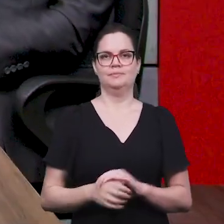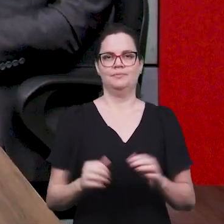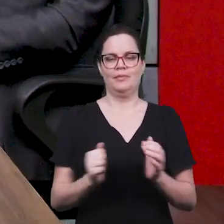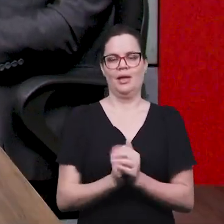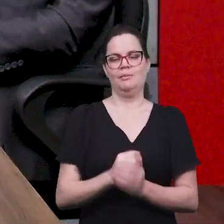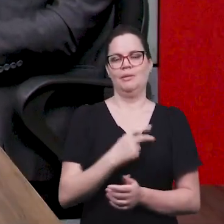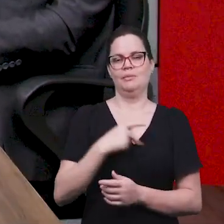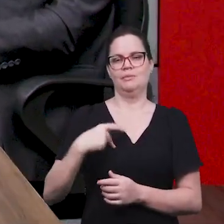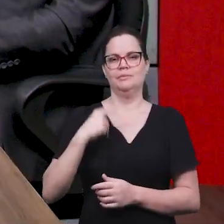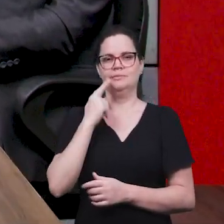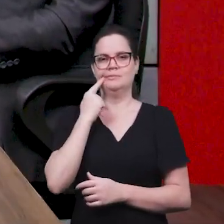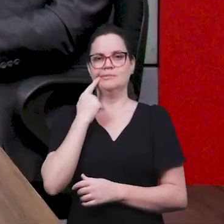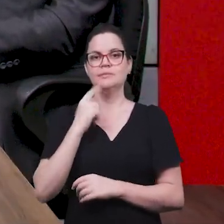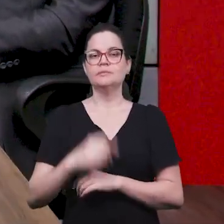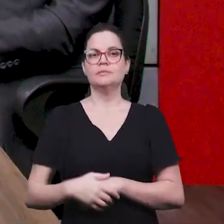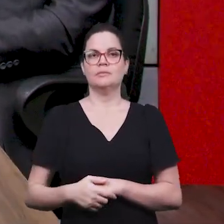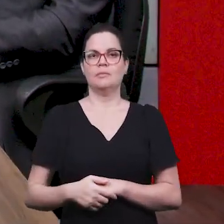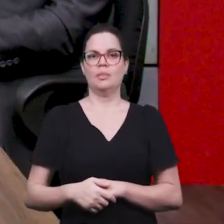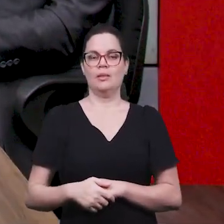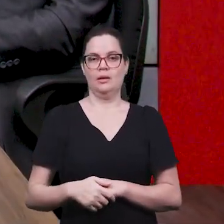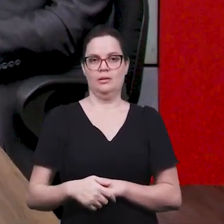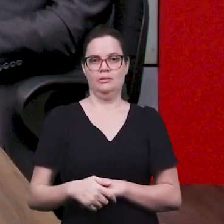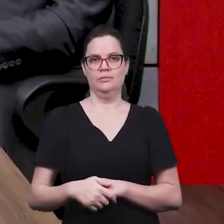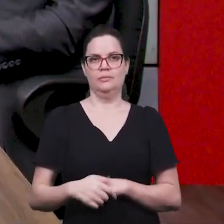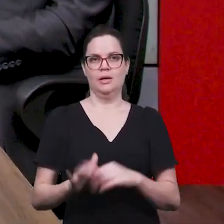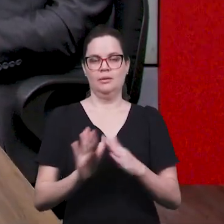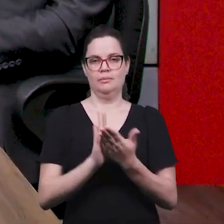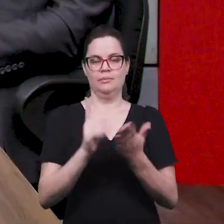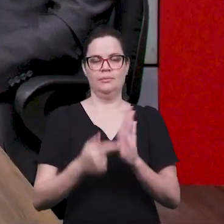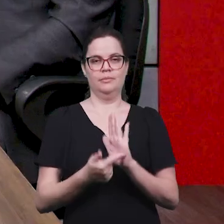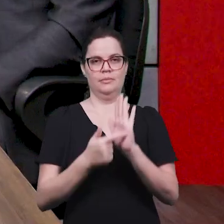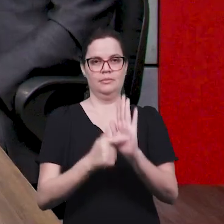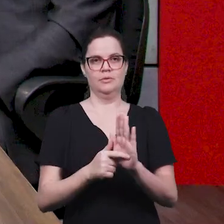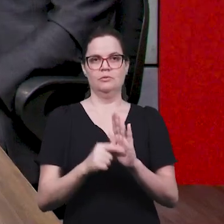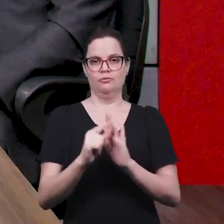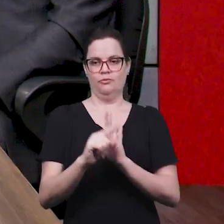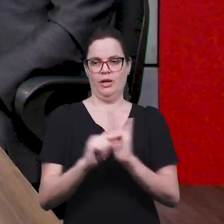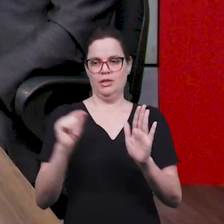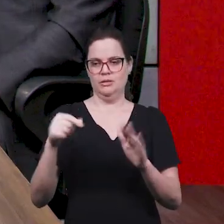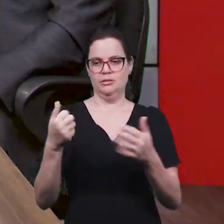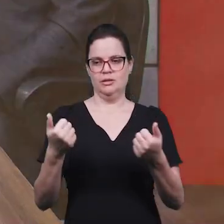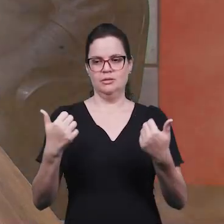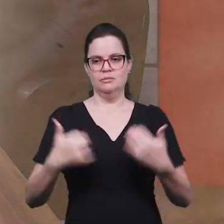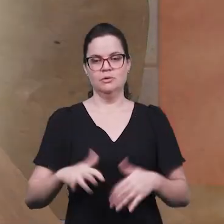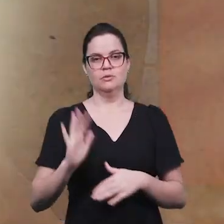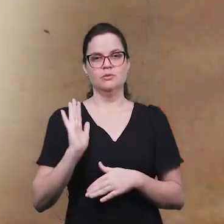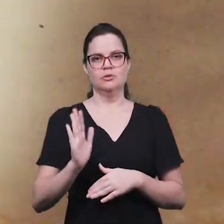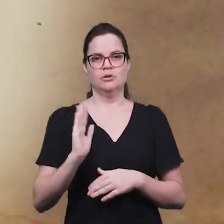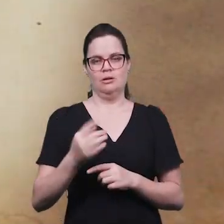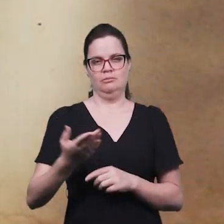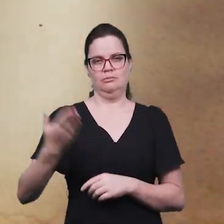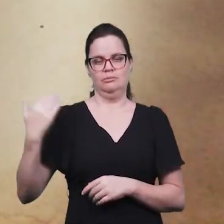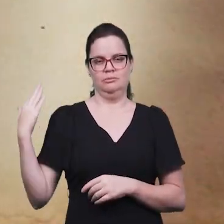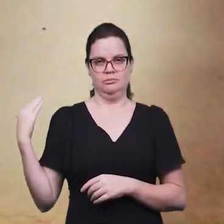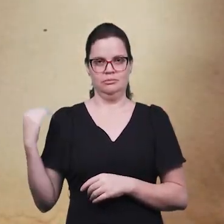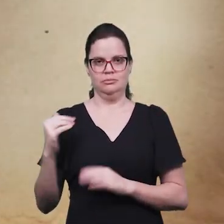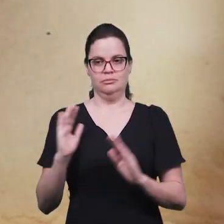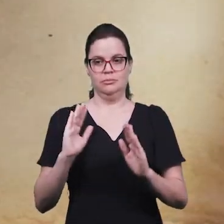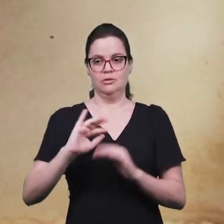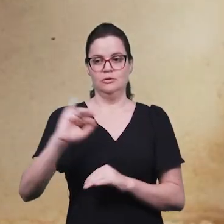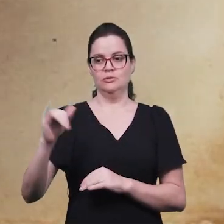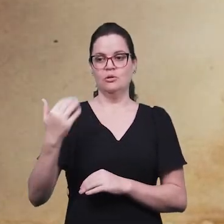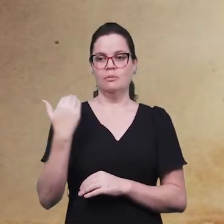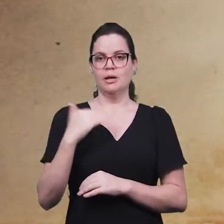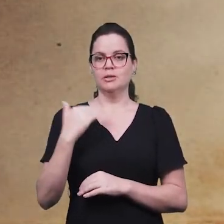pastor Juliano. A palavra do Senhor nos fala, né, no versículo aí que você mencionou, naqueles dias apareceu